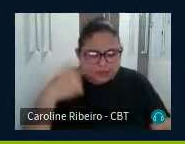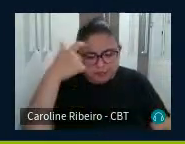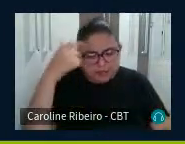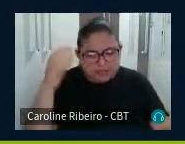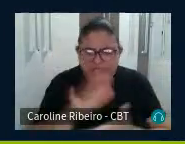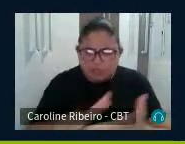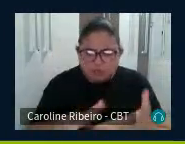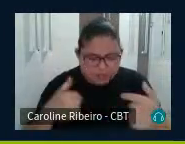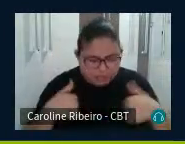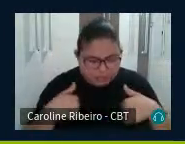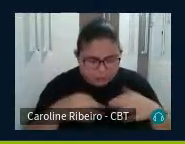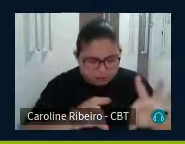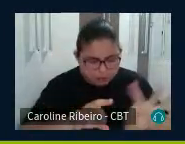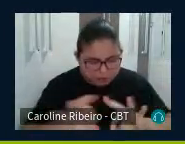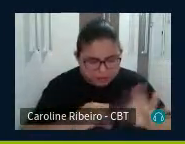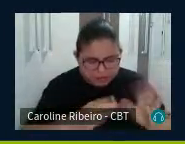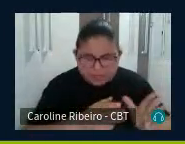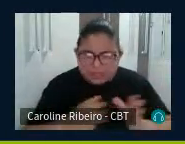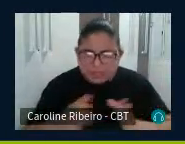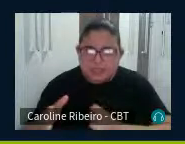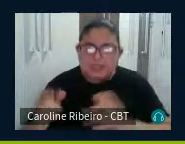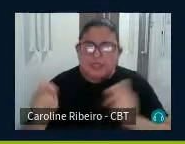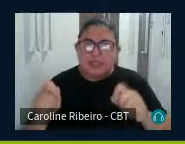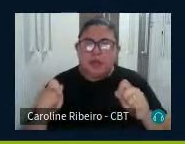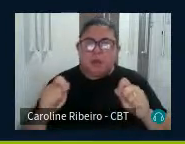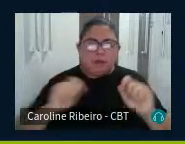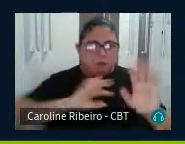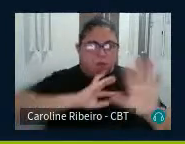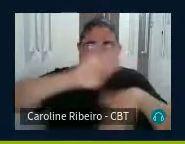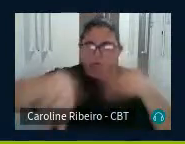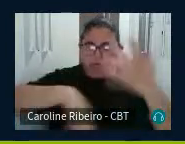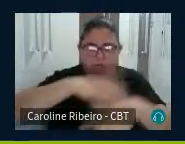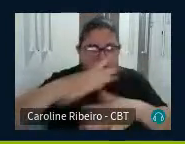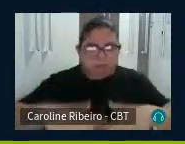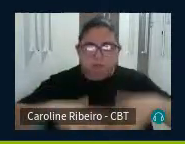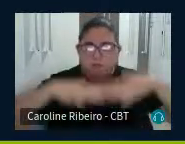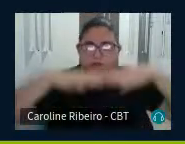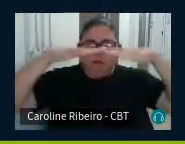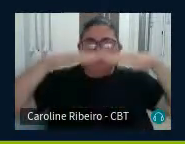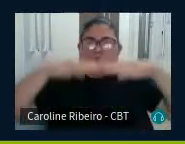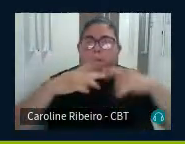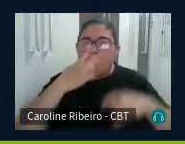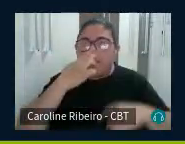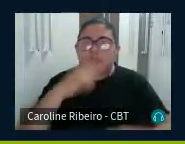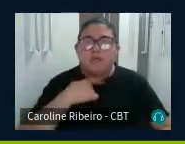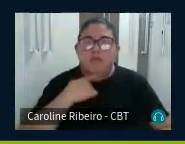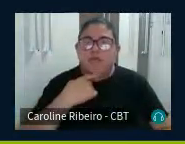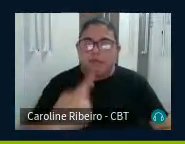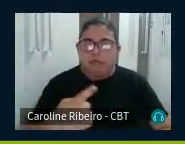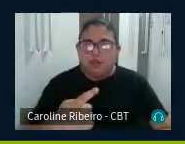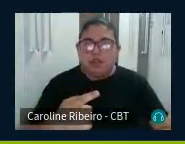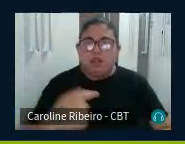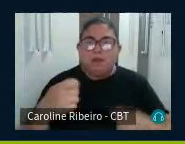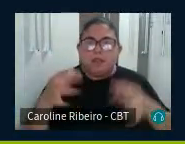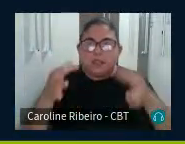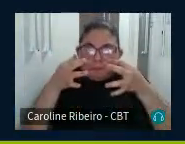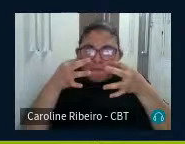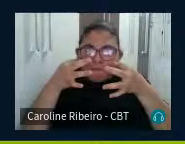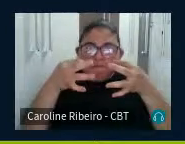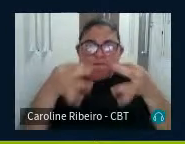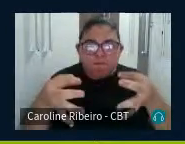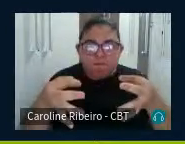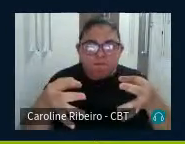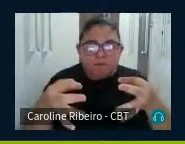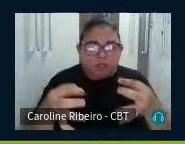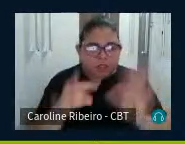planejar melhor, para não virar uma bola de neve e acabar me perdendo. Melhor concentração. Os textos eram